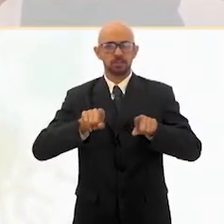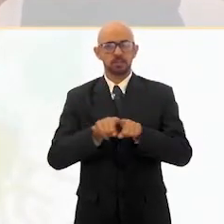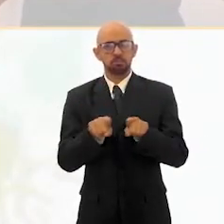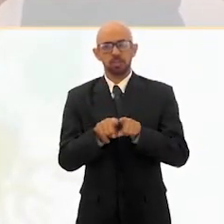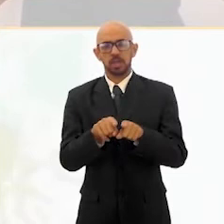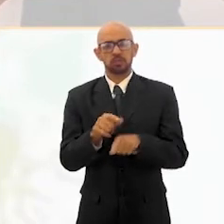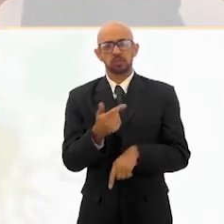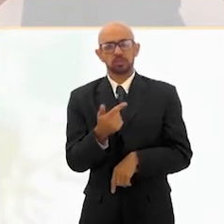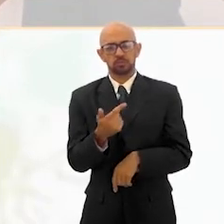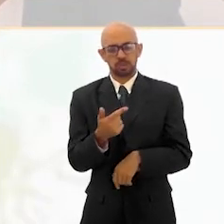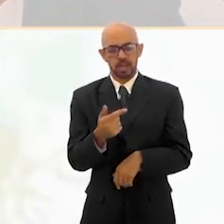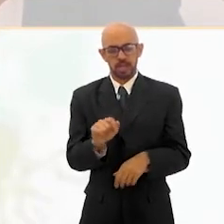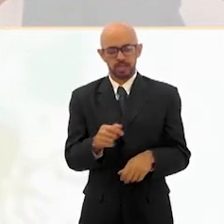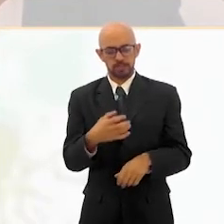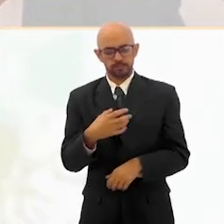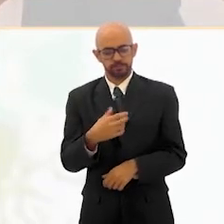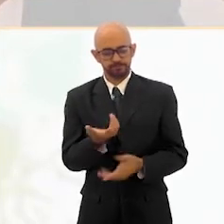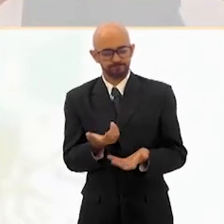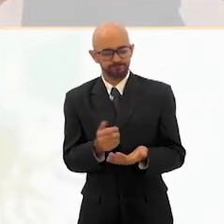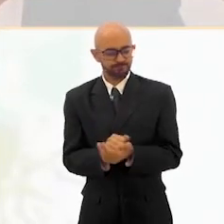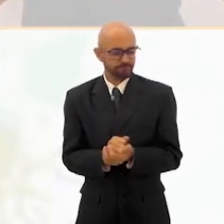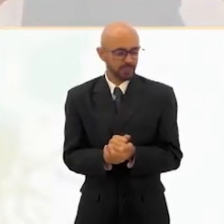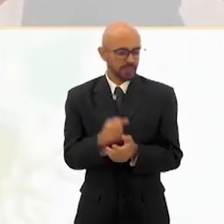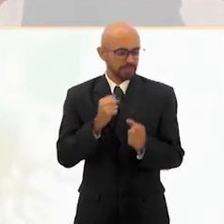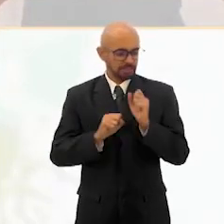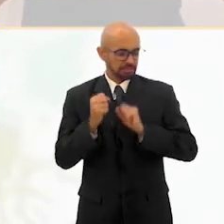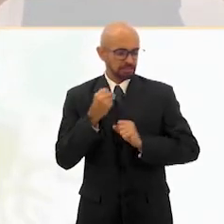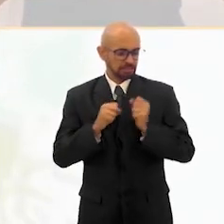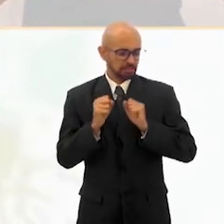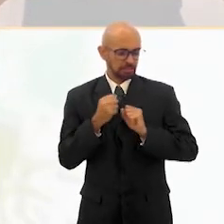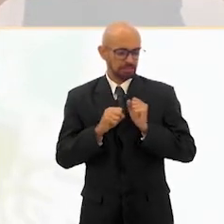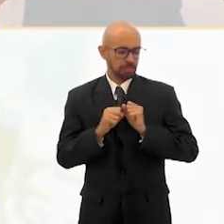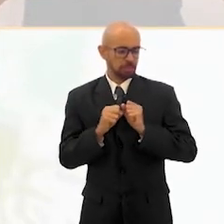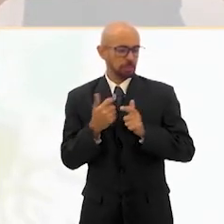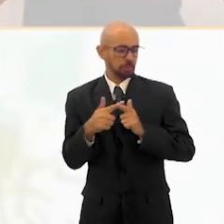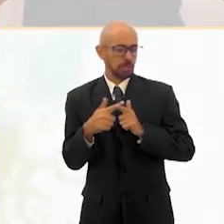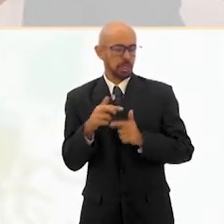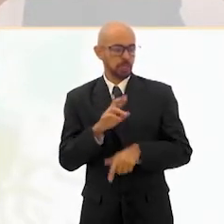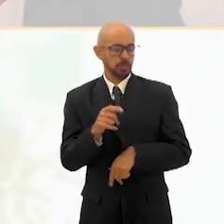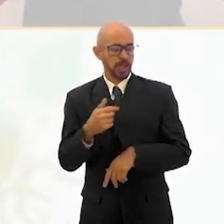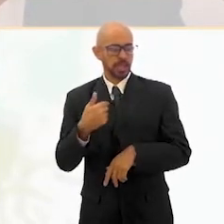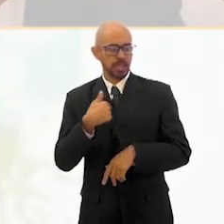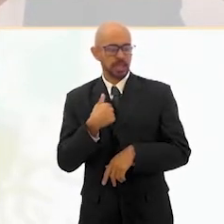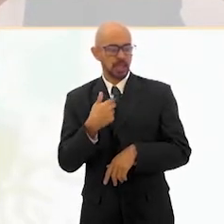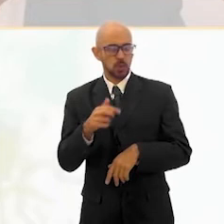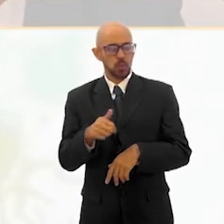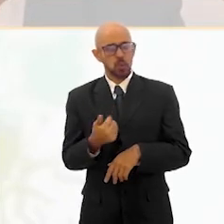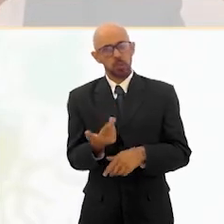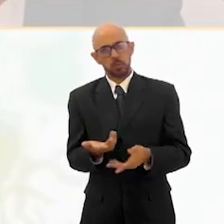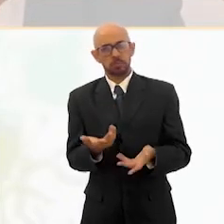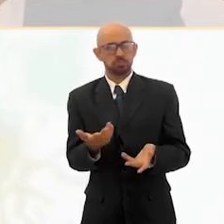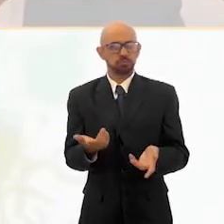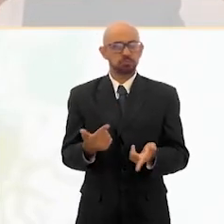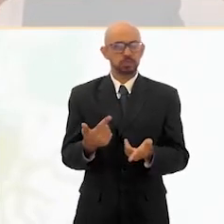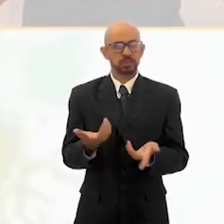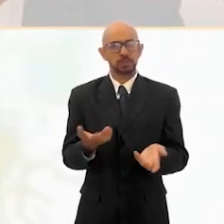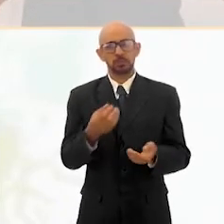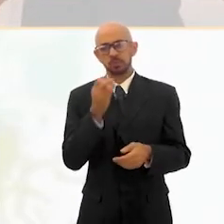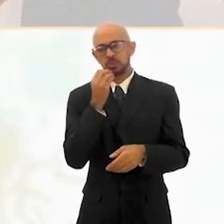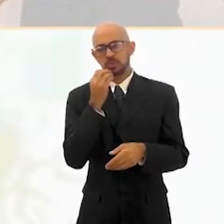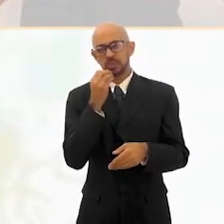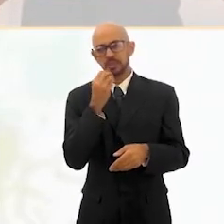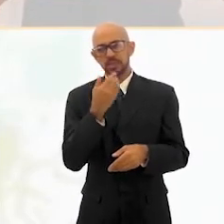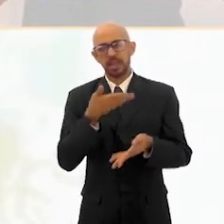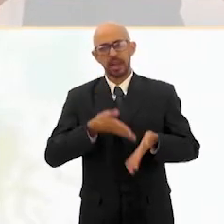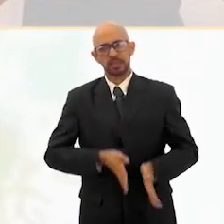você não ficou ali no fundo do poço remoendo, remoendo, por que não eu? Por que não eu? Poxa, será que eu tinha que ter nascido 20